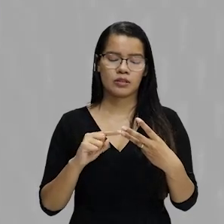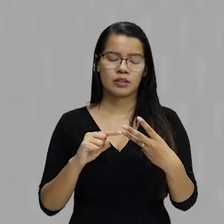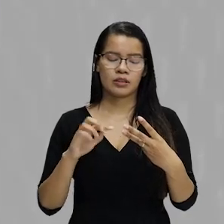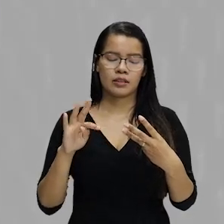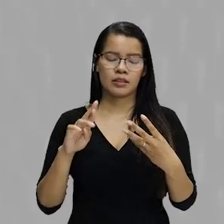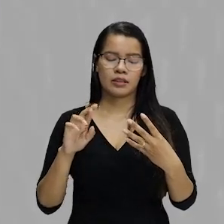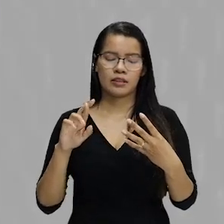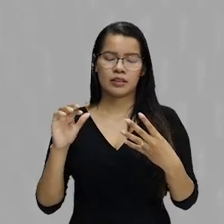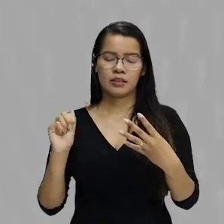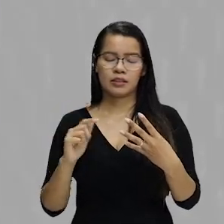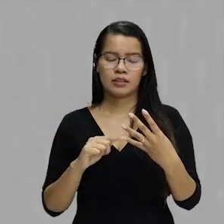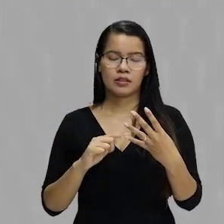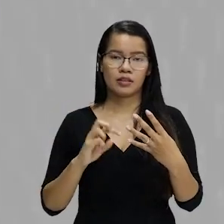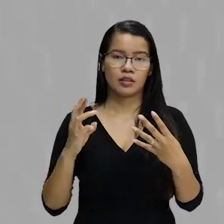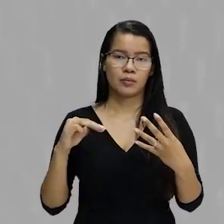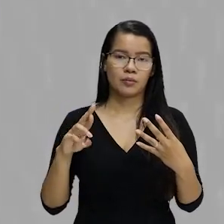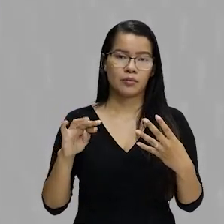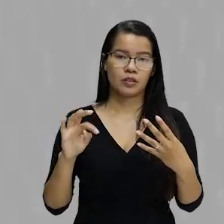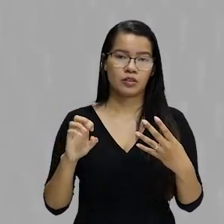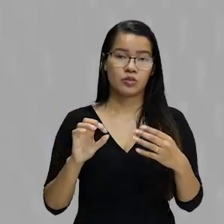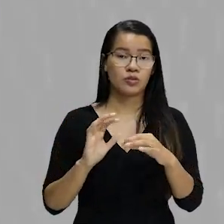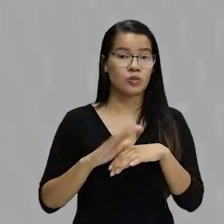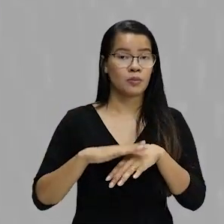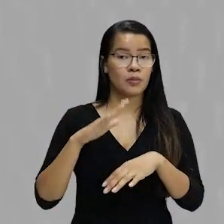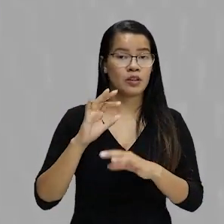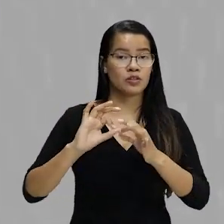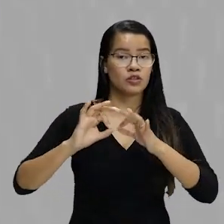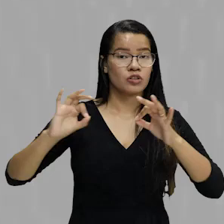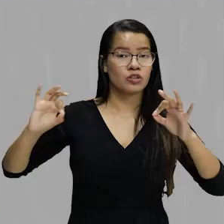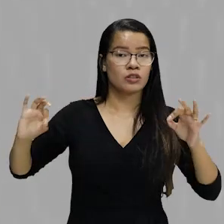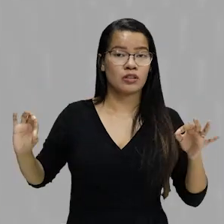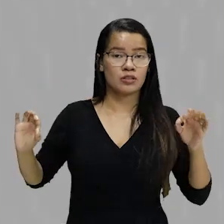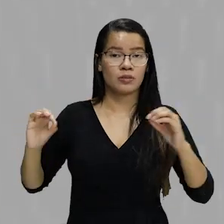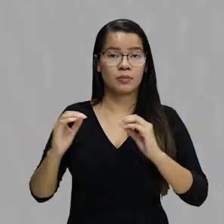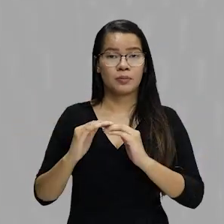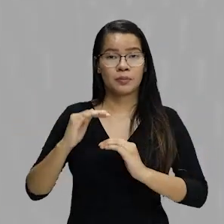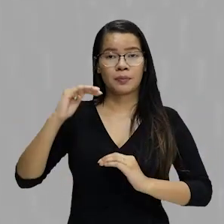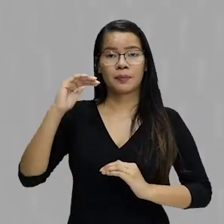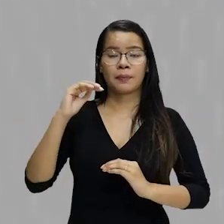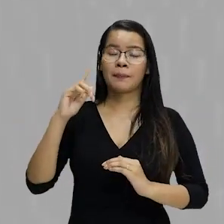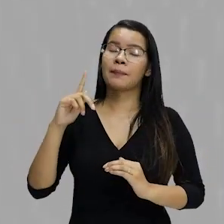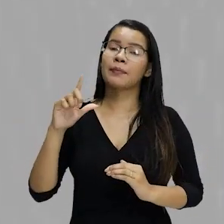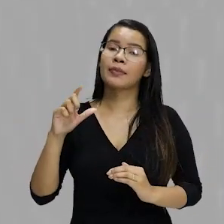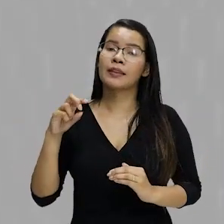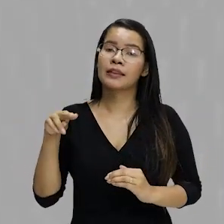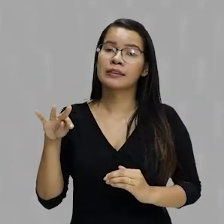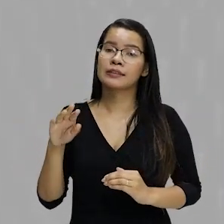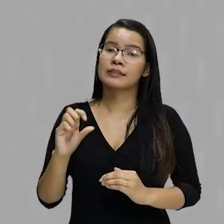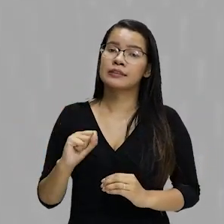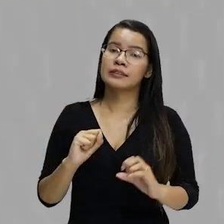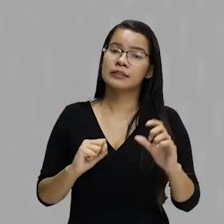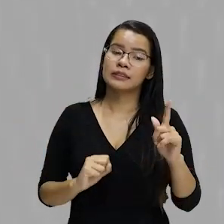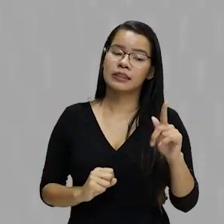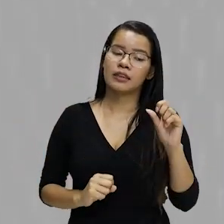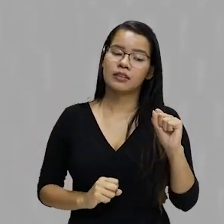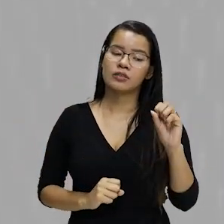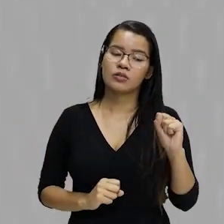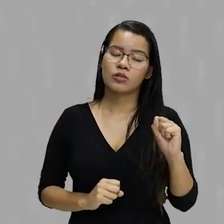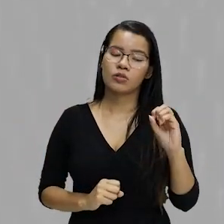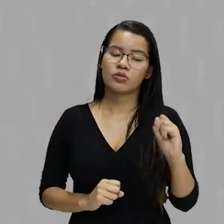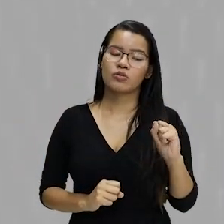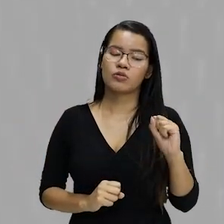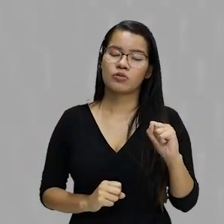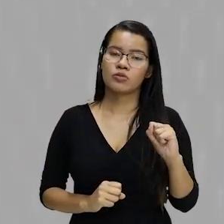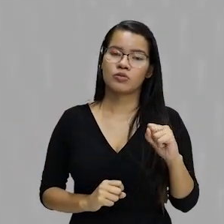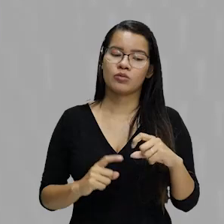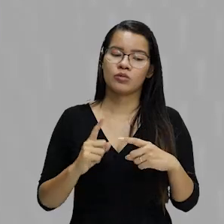que estão mais distantes são maiores, né, são imponentes, são planetas gasosos. Júpiter, Saturno,